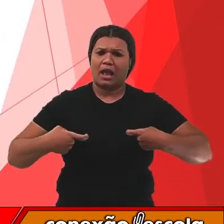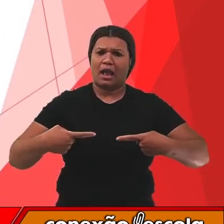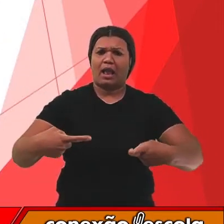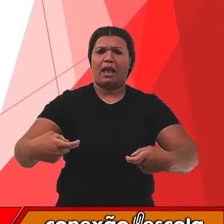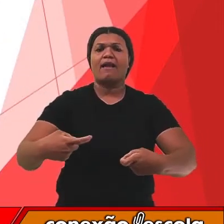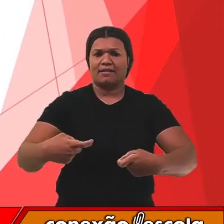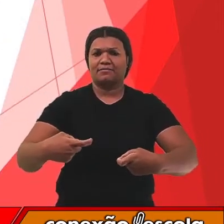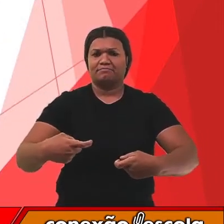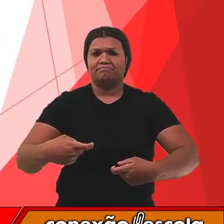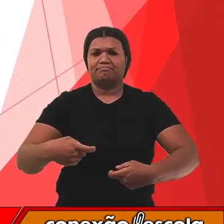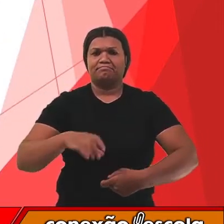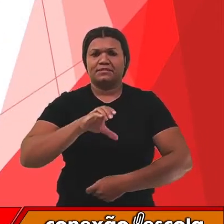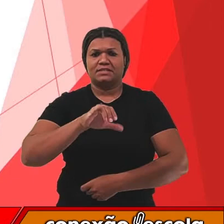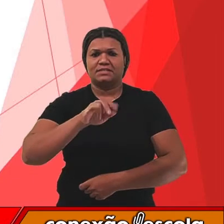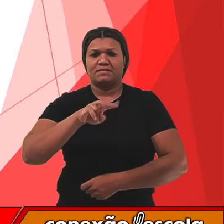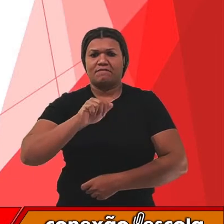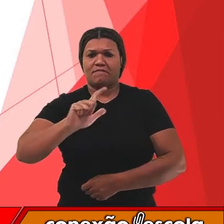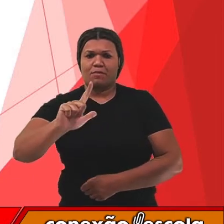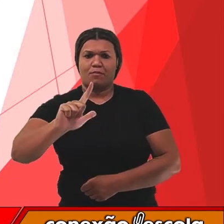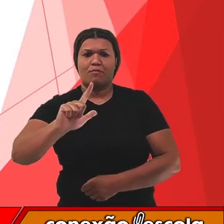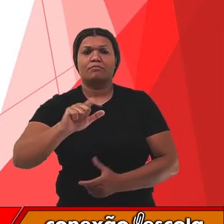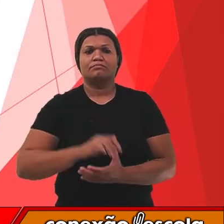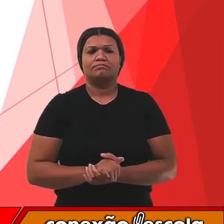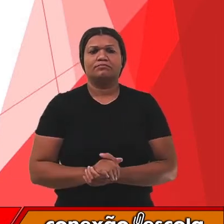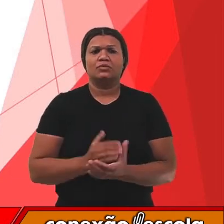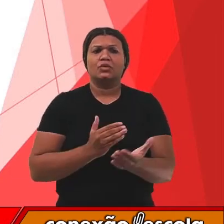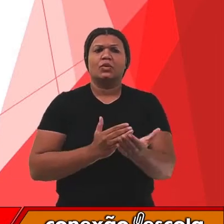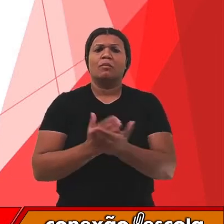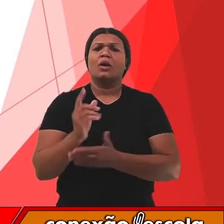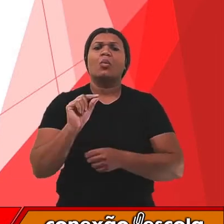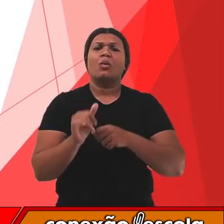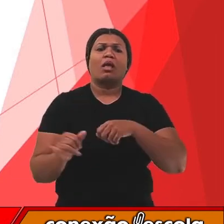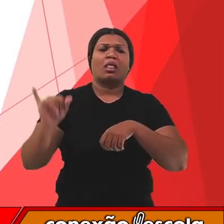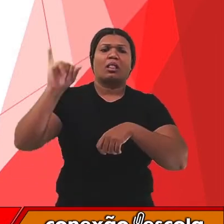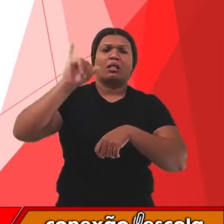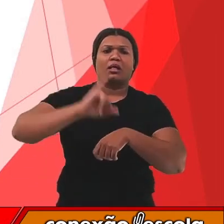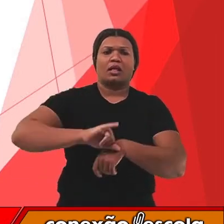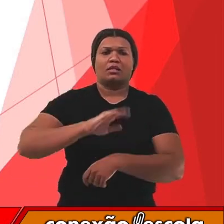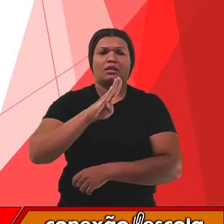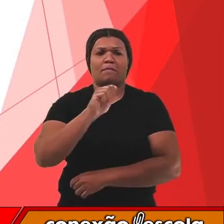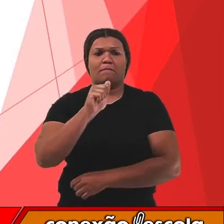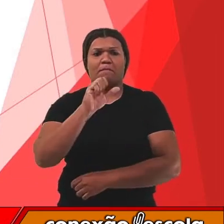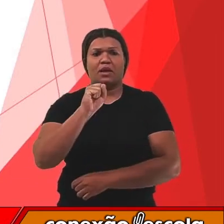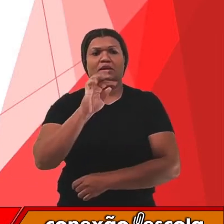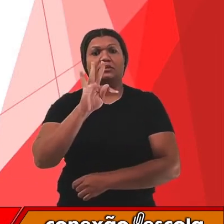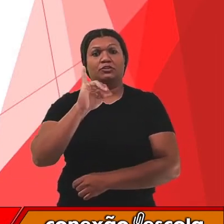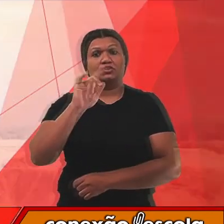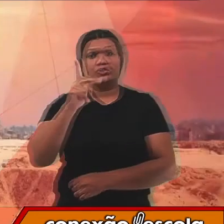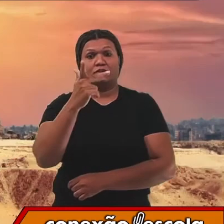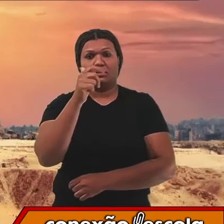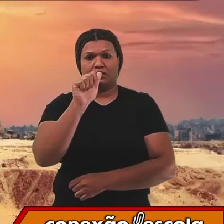França. Nós temos como destaque a queda da Bastilha, que era uma prisão política